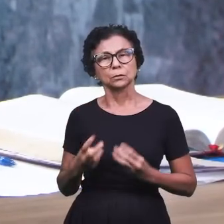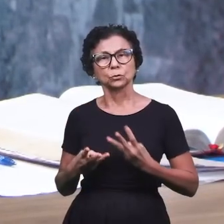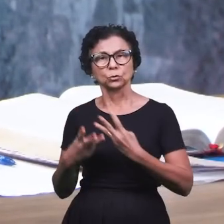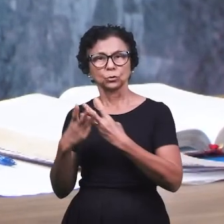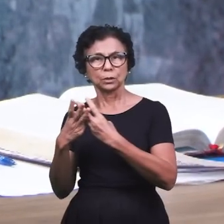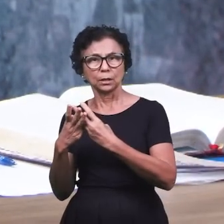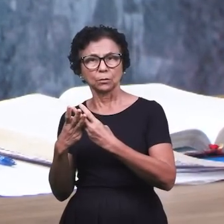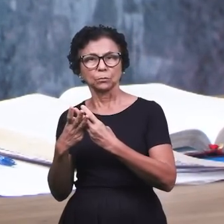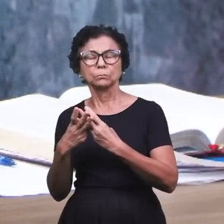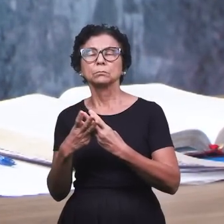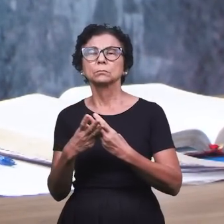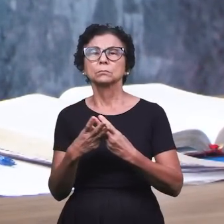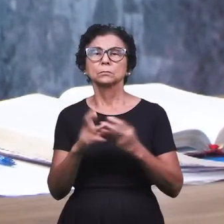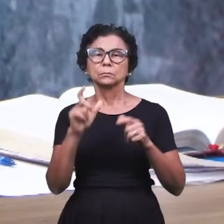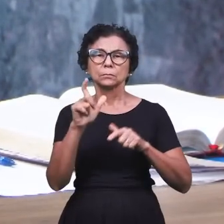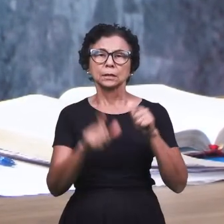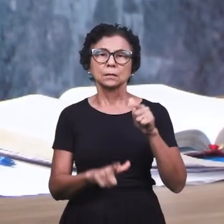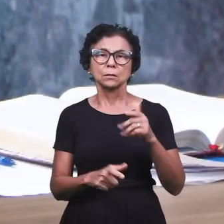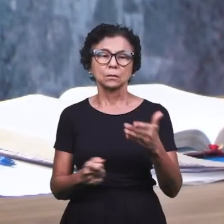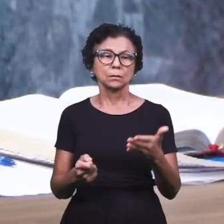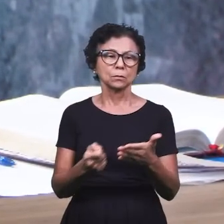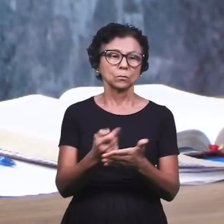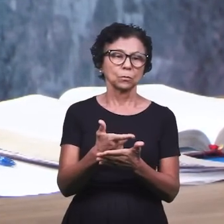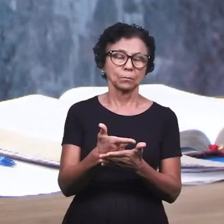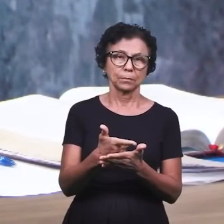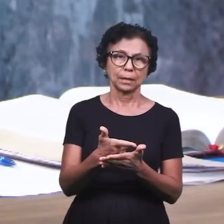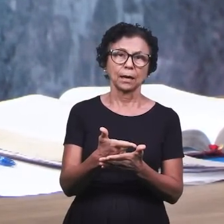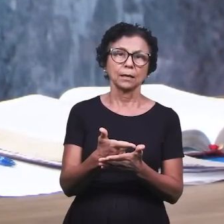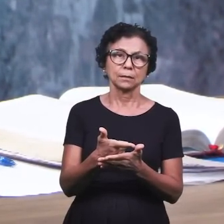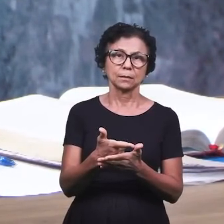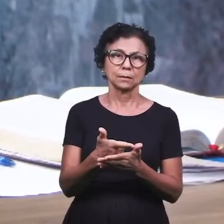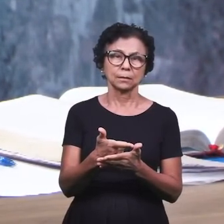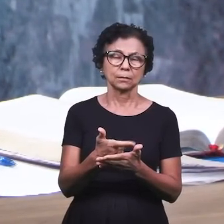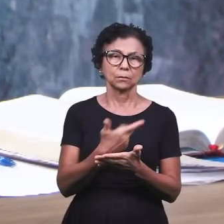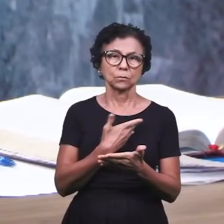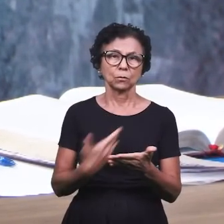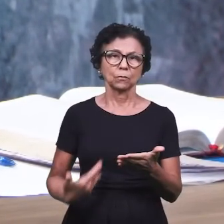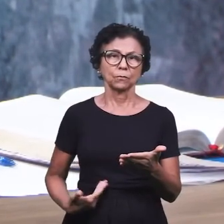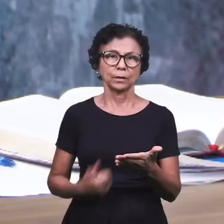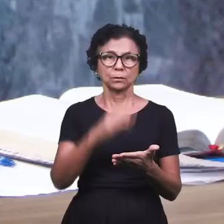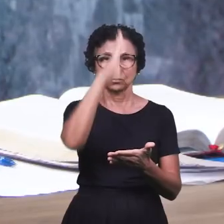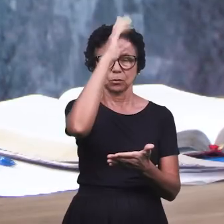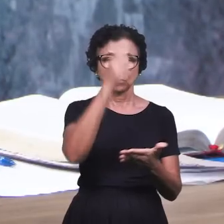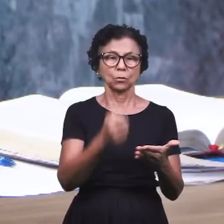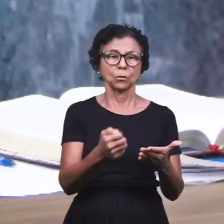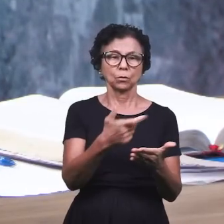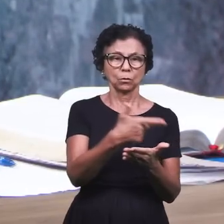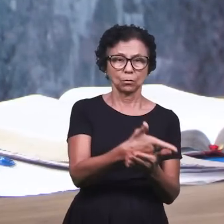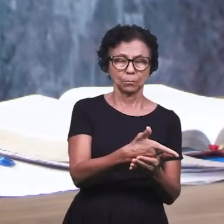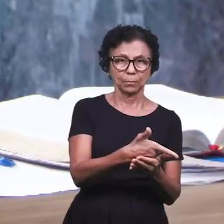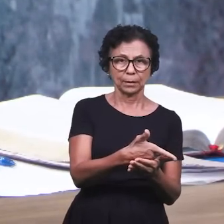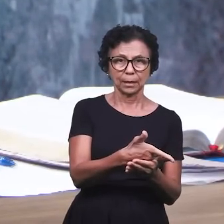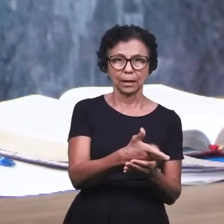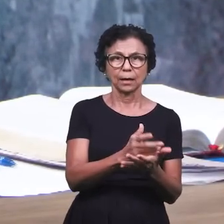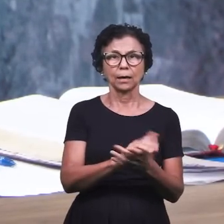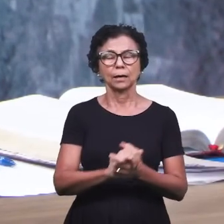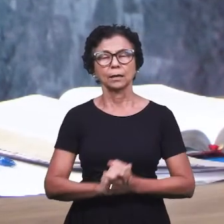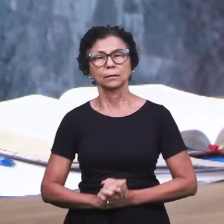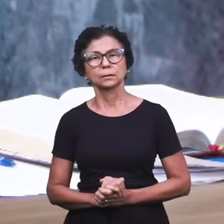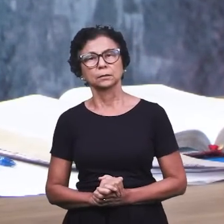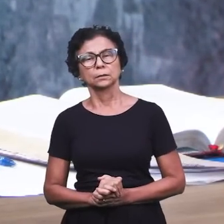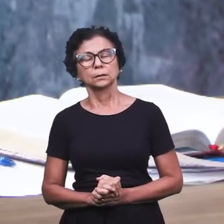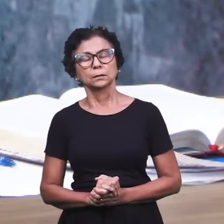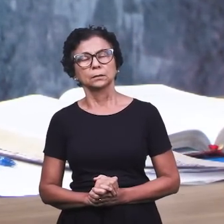elas comprassem, elas adquirissem junto ao governo romano a prerrogativa de operar a cobrança de tributos, a